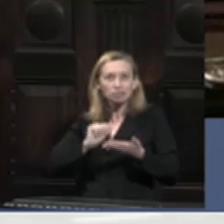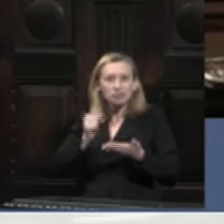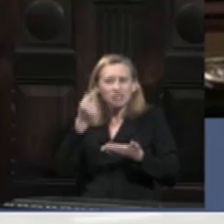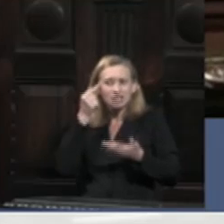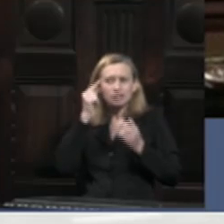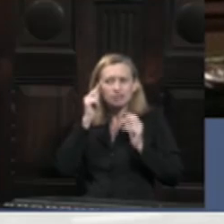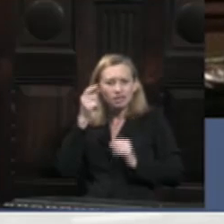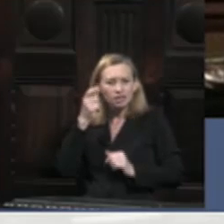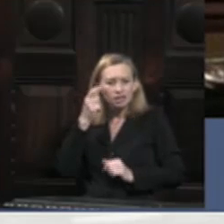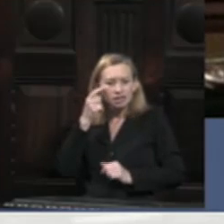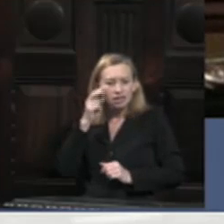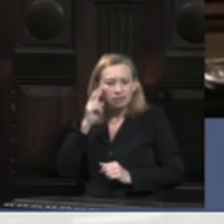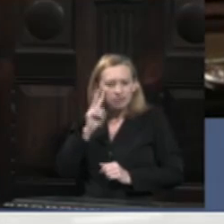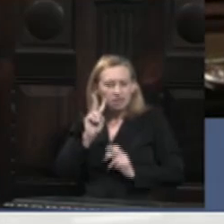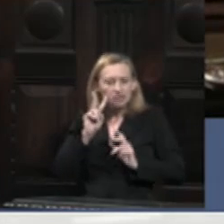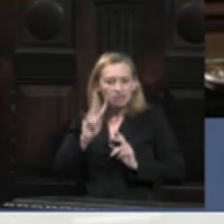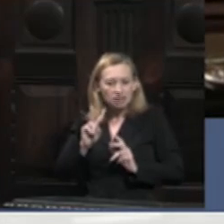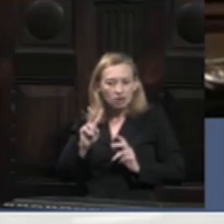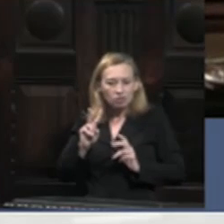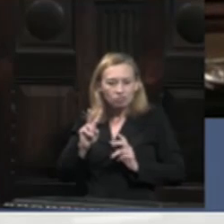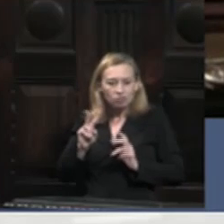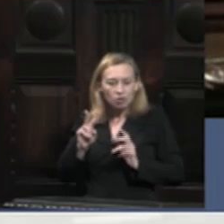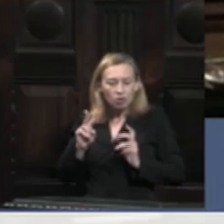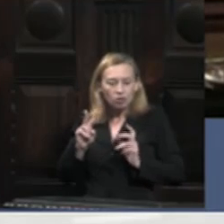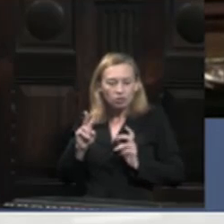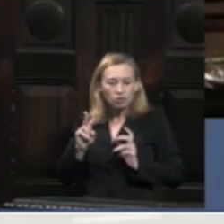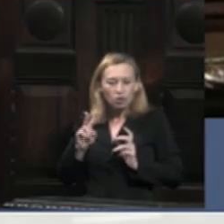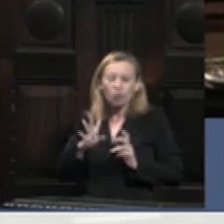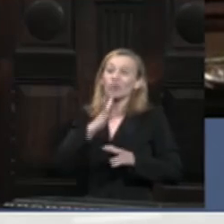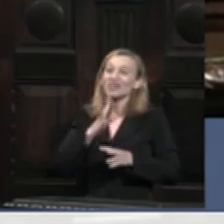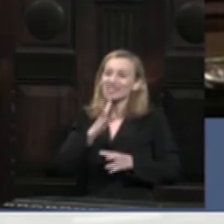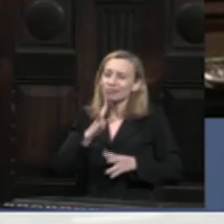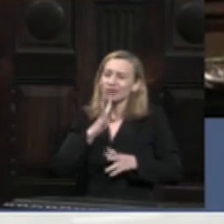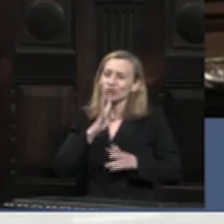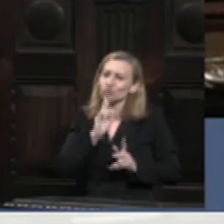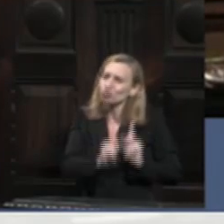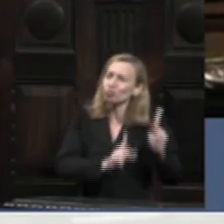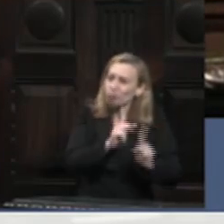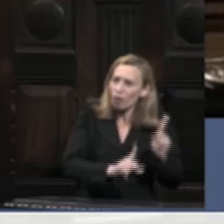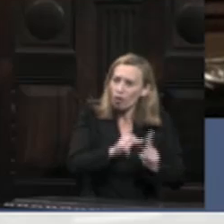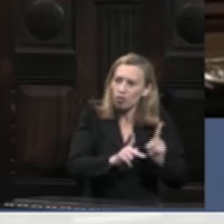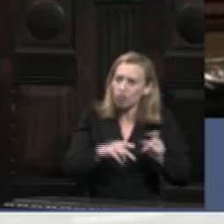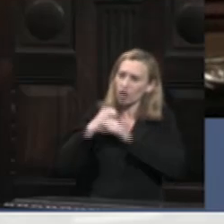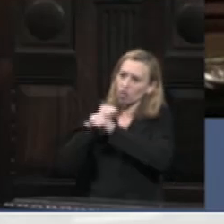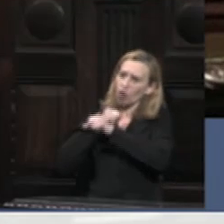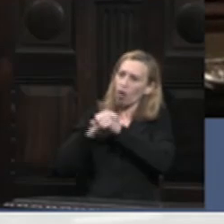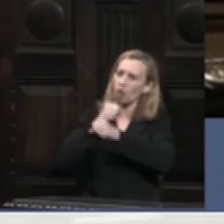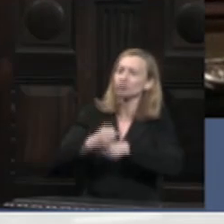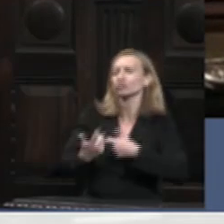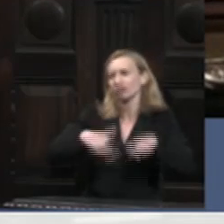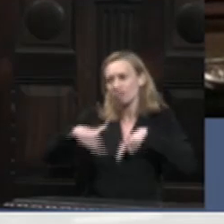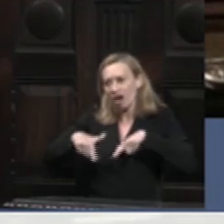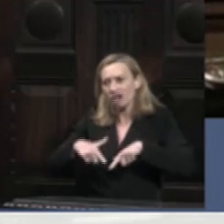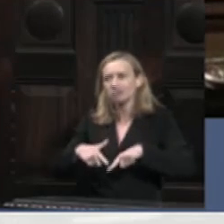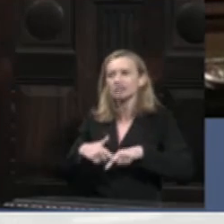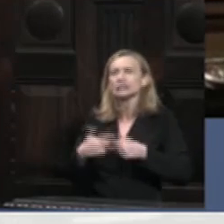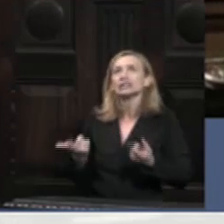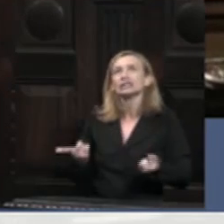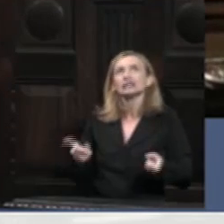Redonda, entre outros municípios fluminenses, onde nós tivemos uma